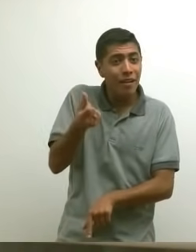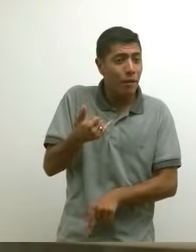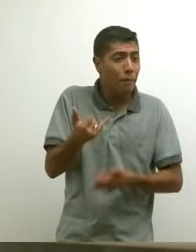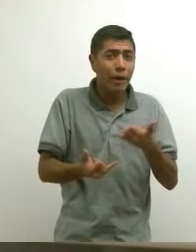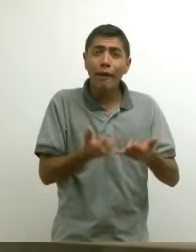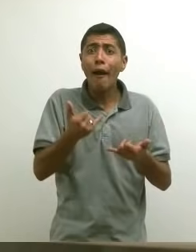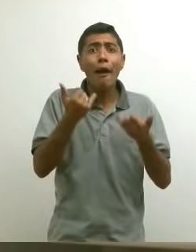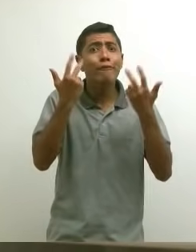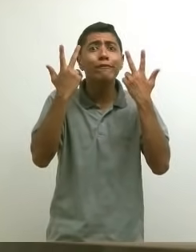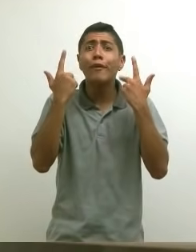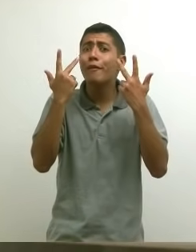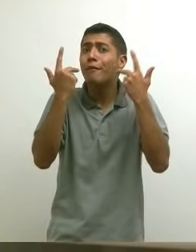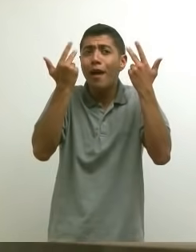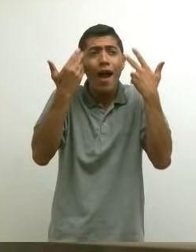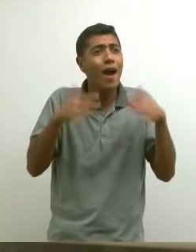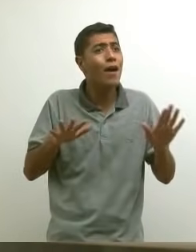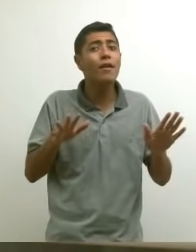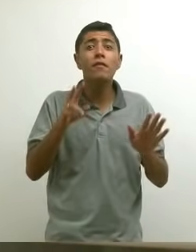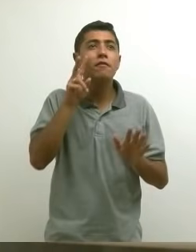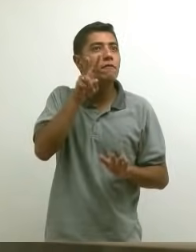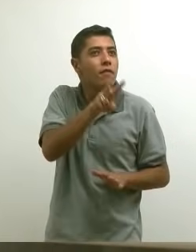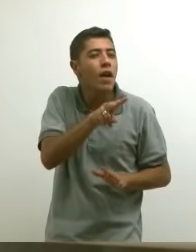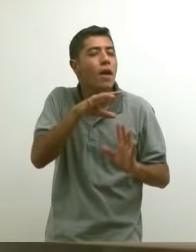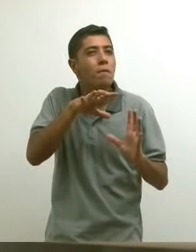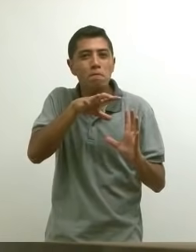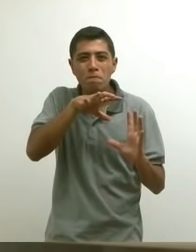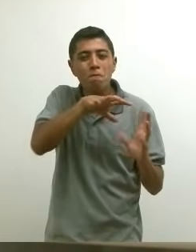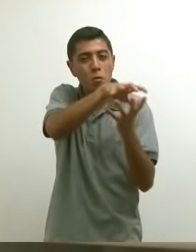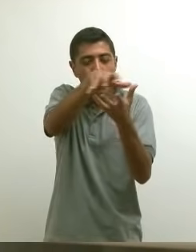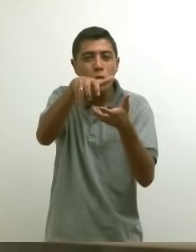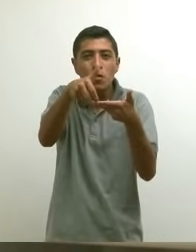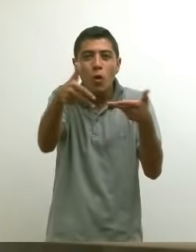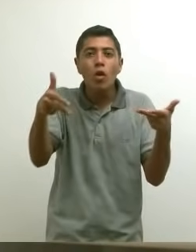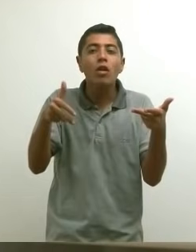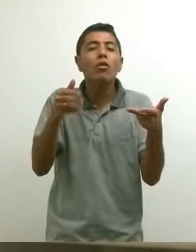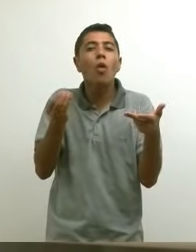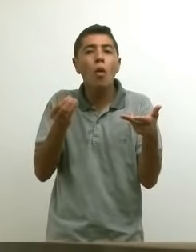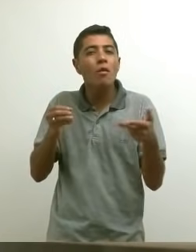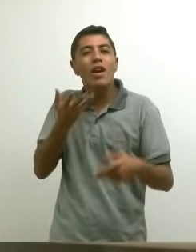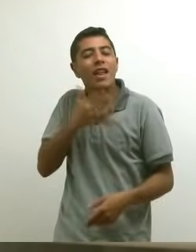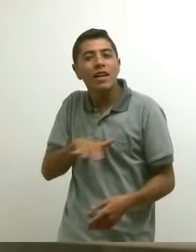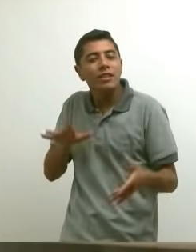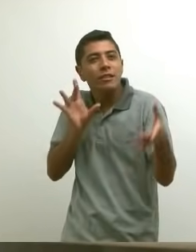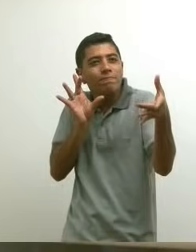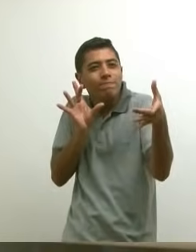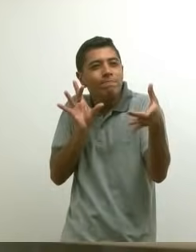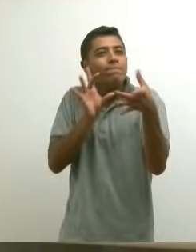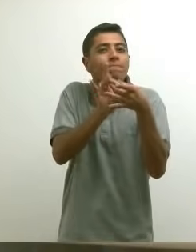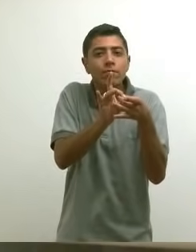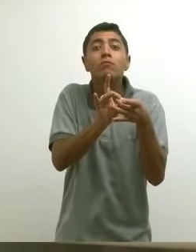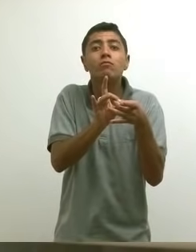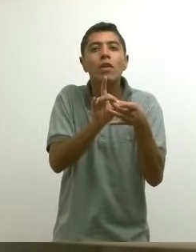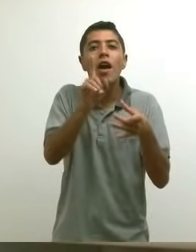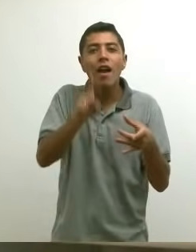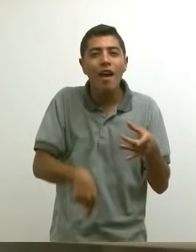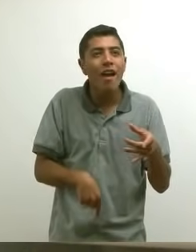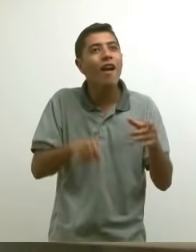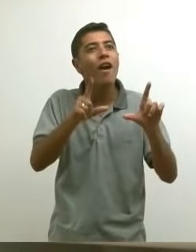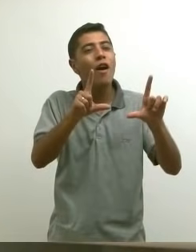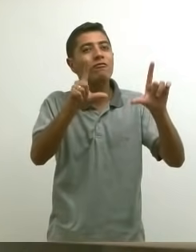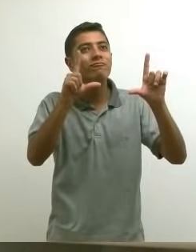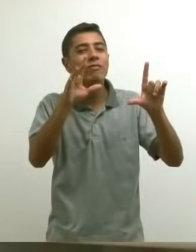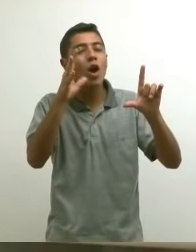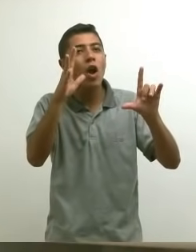através de imagens de cores de texturas e formas de experiências sensoriais e